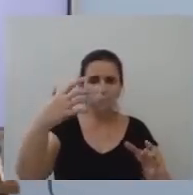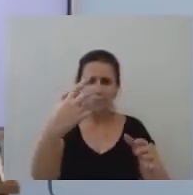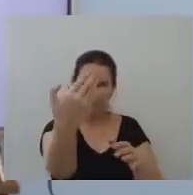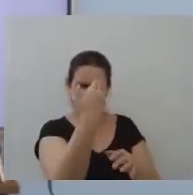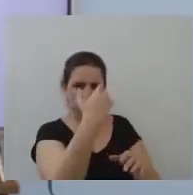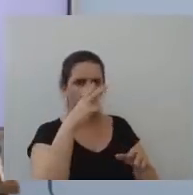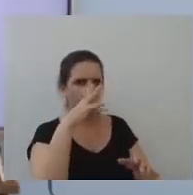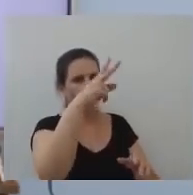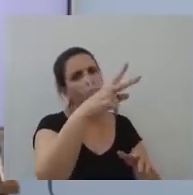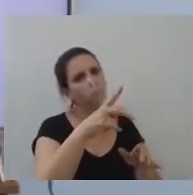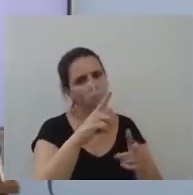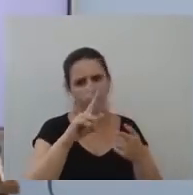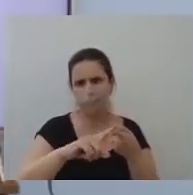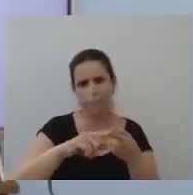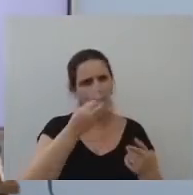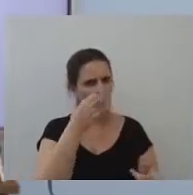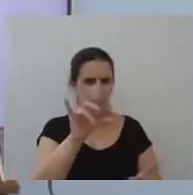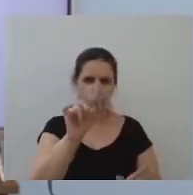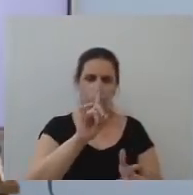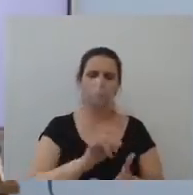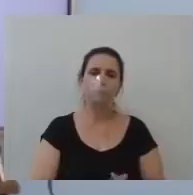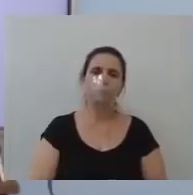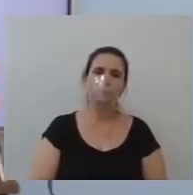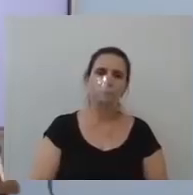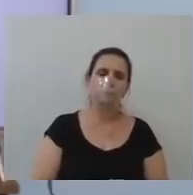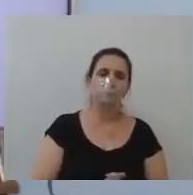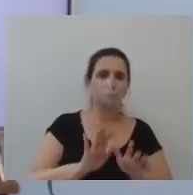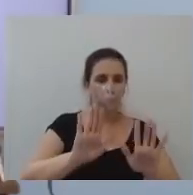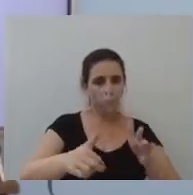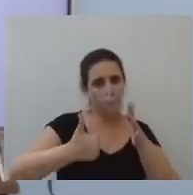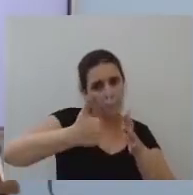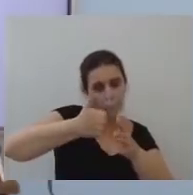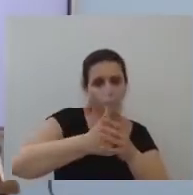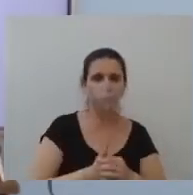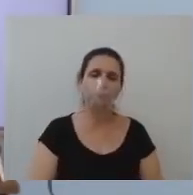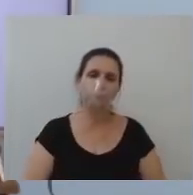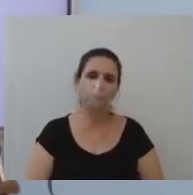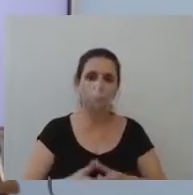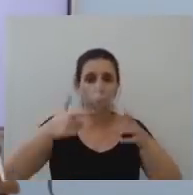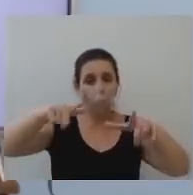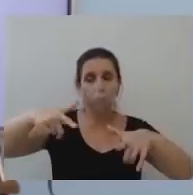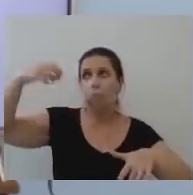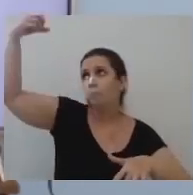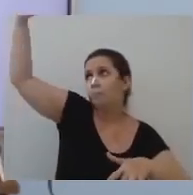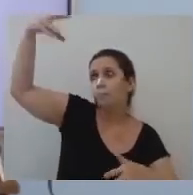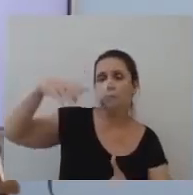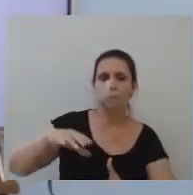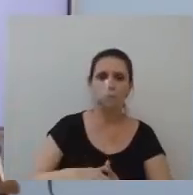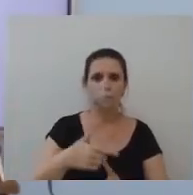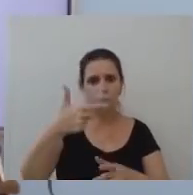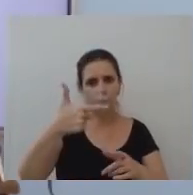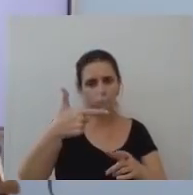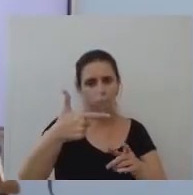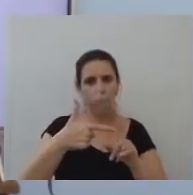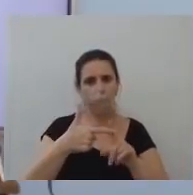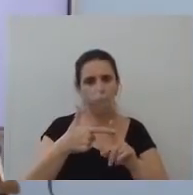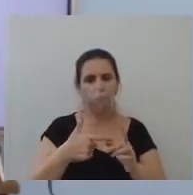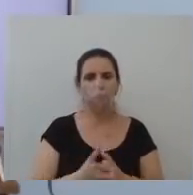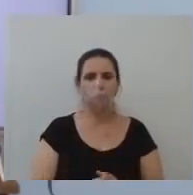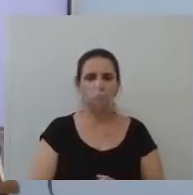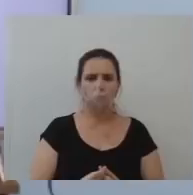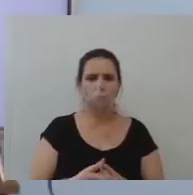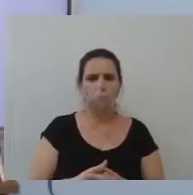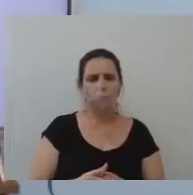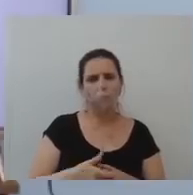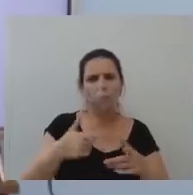batendo, isso vai te interromper, tá certo? Então esse é o primeiro ponto, um local bem iluminado. Aí vem o segundo ponto, mas afinal onde é que eu